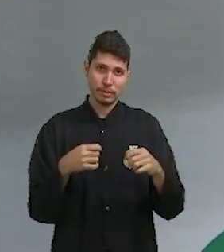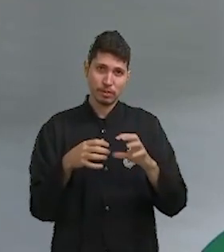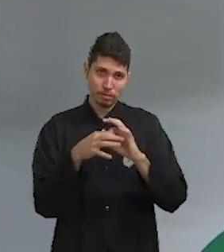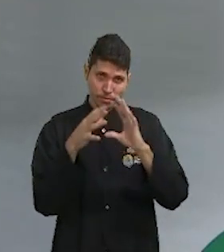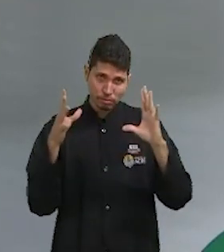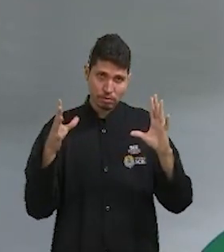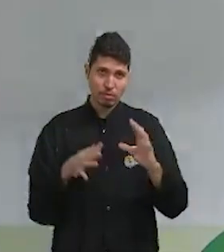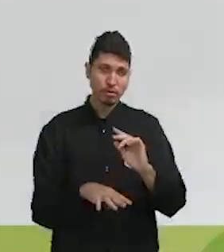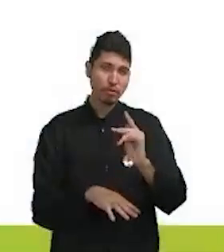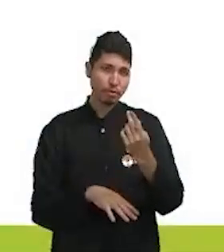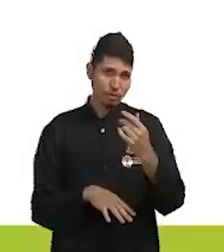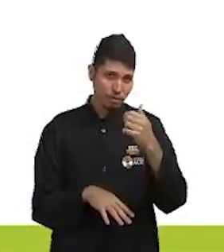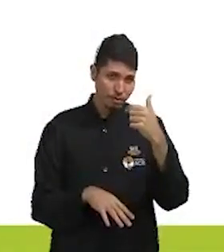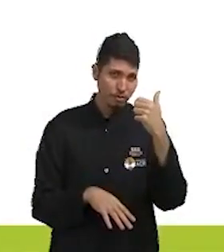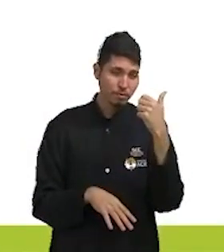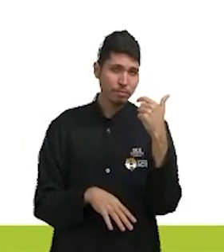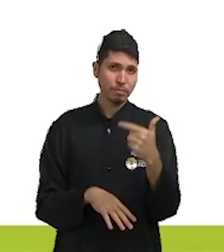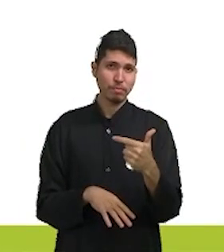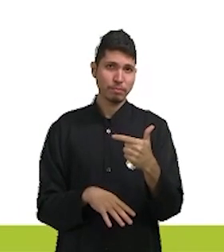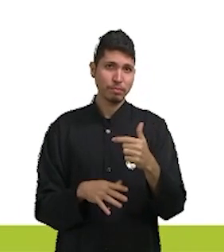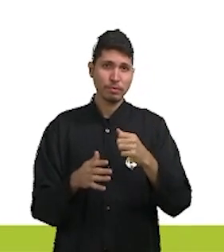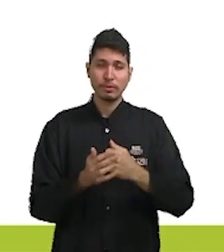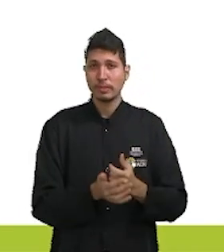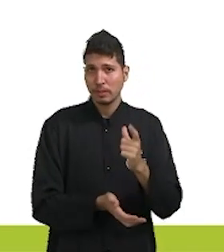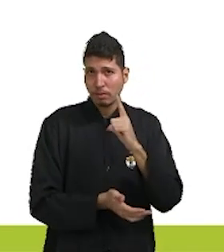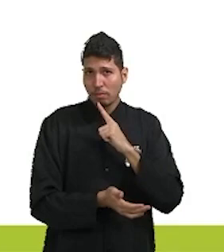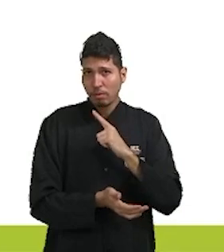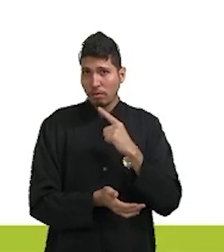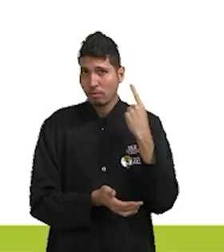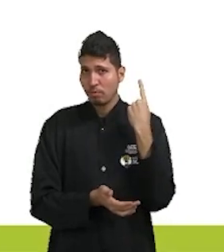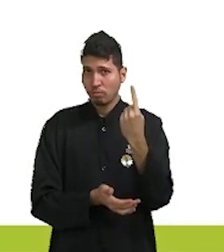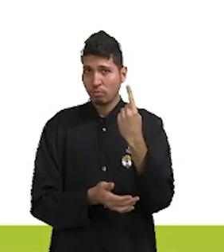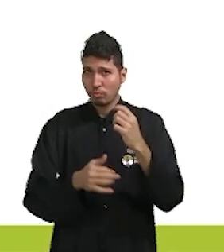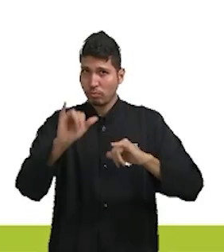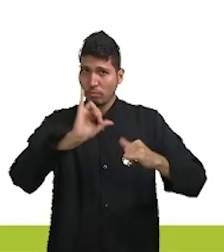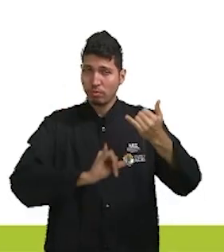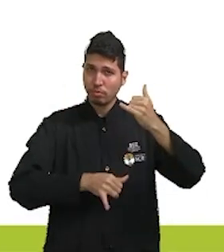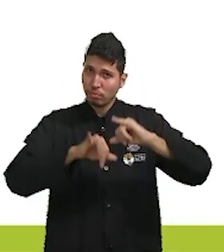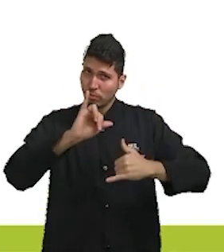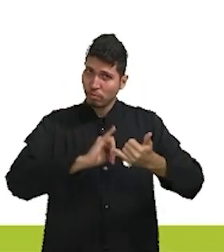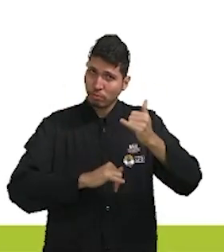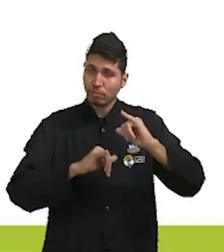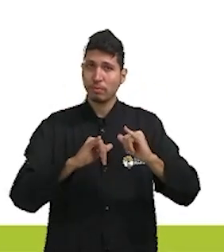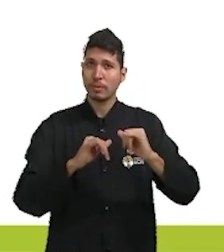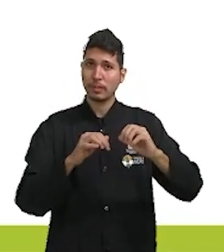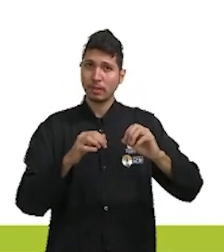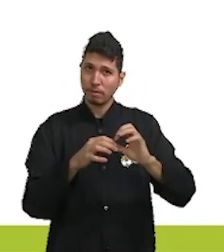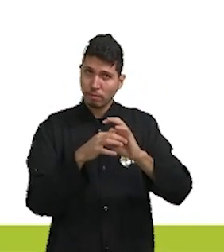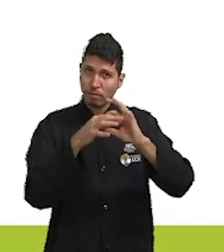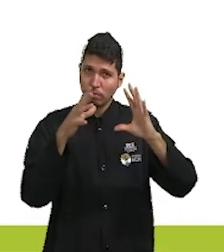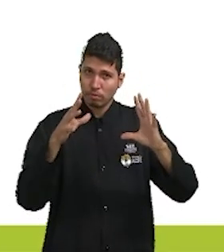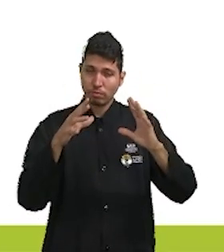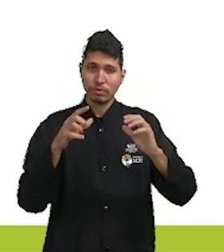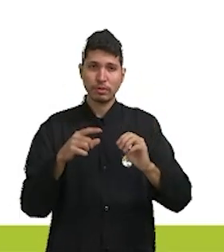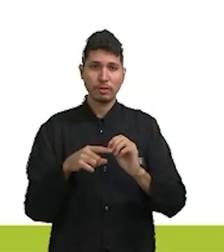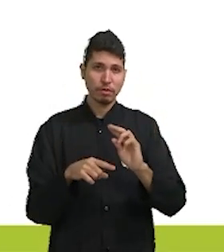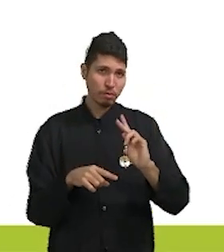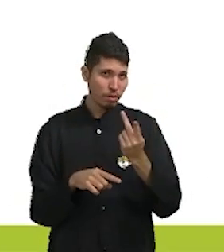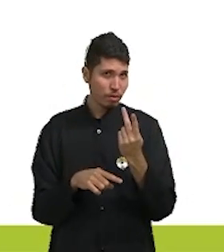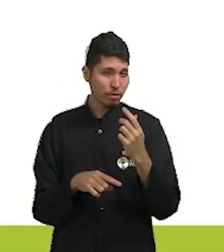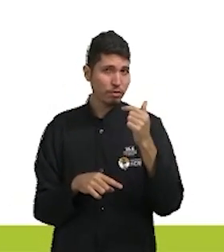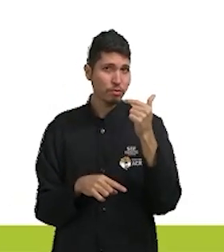Analisando a nossa tabelinha, só existe uma reação química aqui que vai liberar H2,